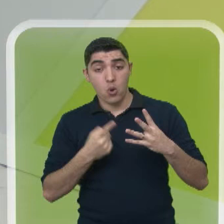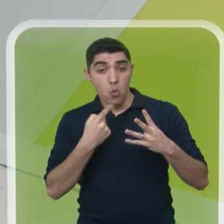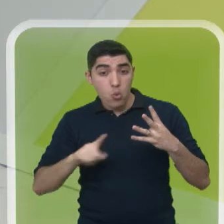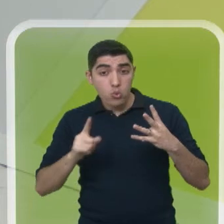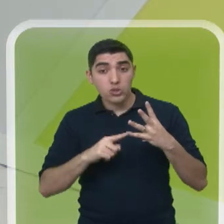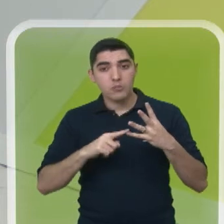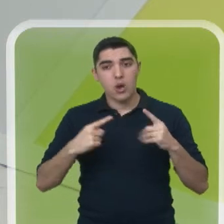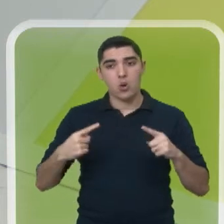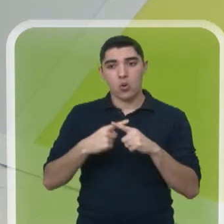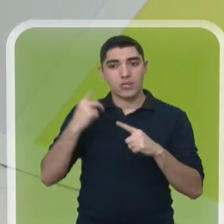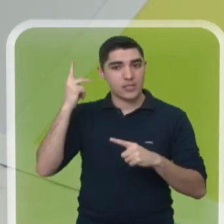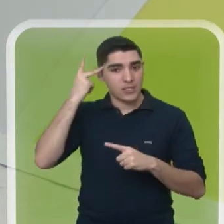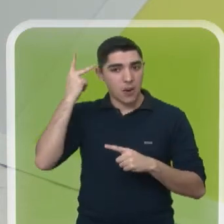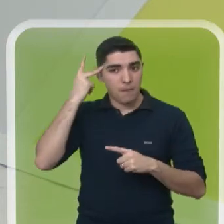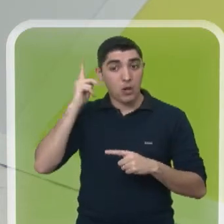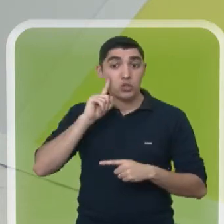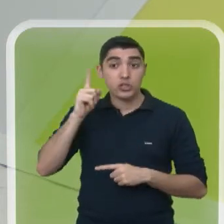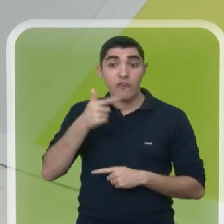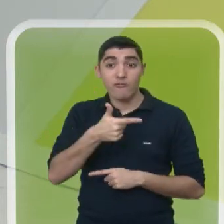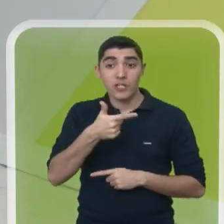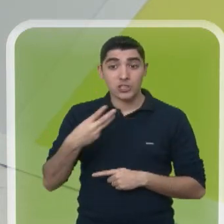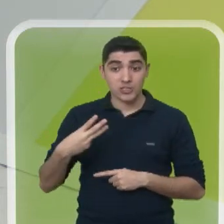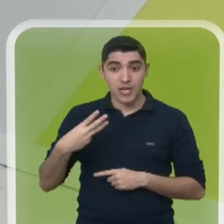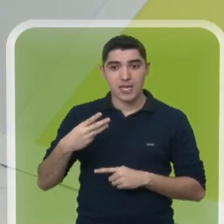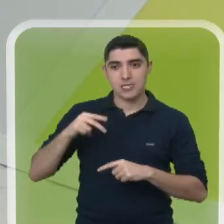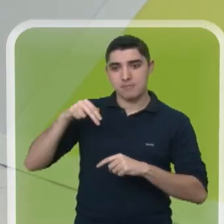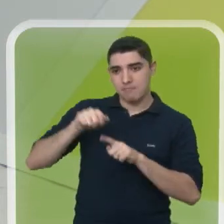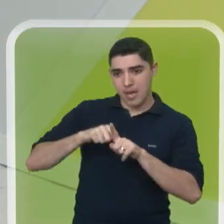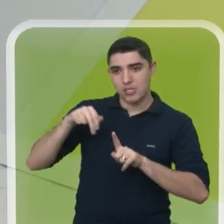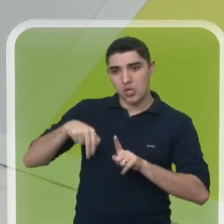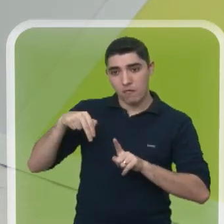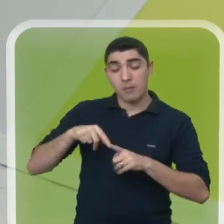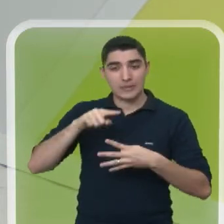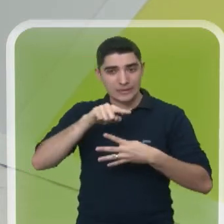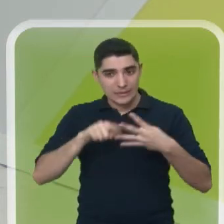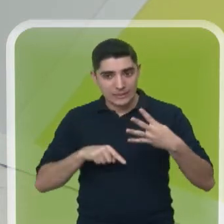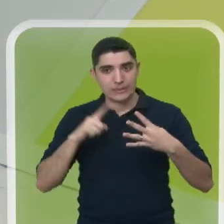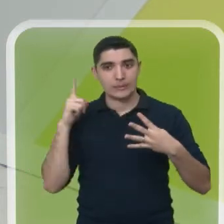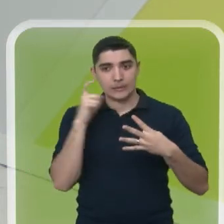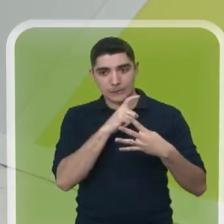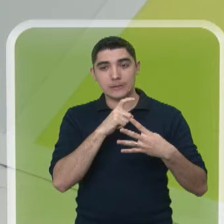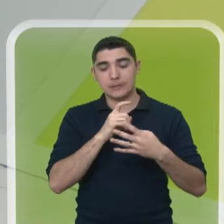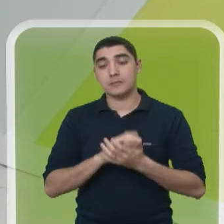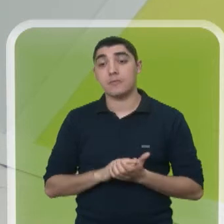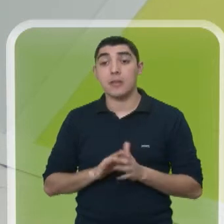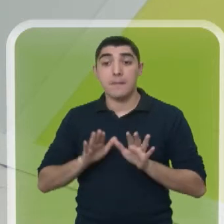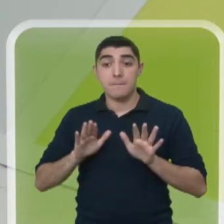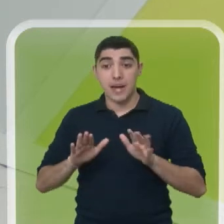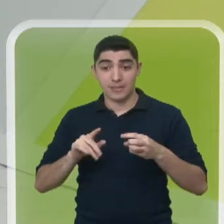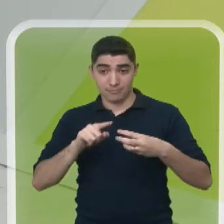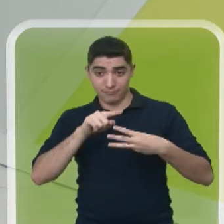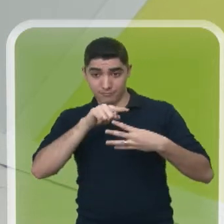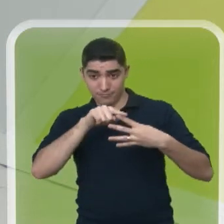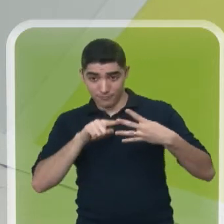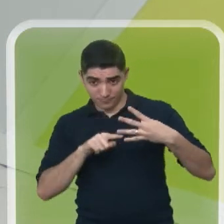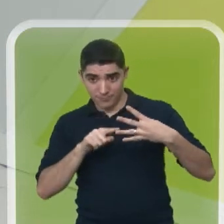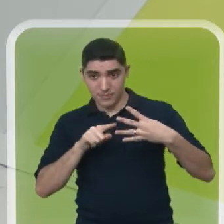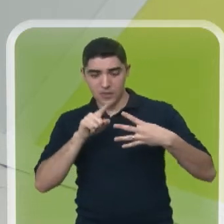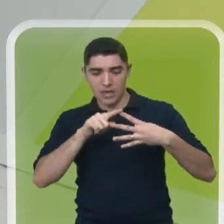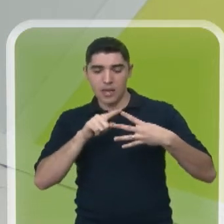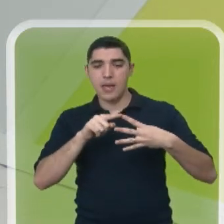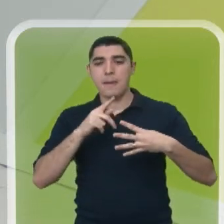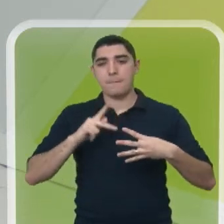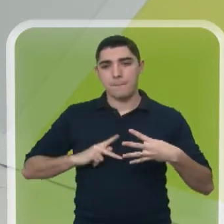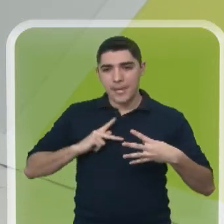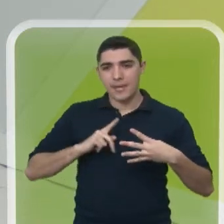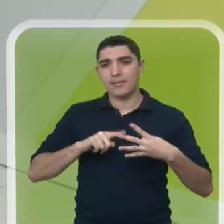o São Paulo no dia 23, parada duríssima para o São José. Mas pelo menos os 3 primeiros jogos contra Pinda, Realidade